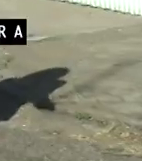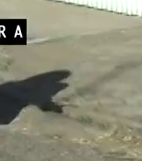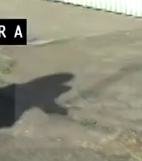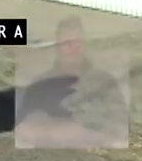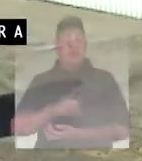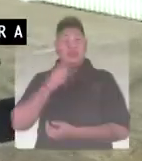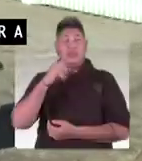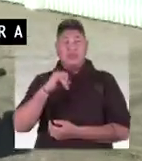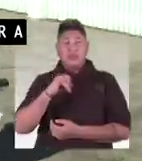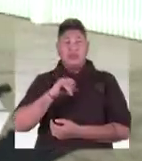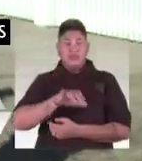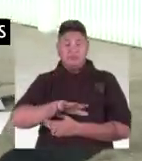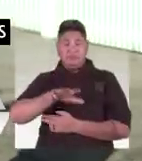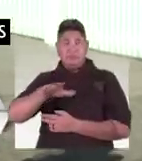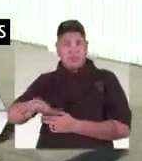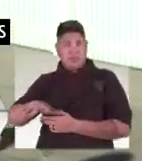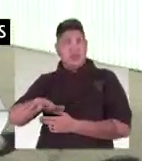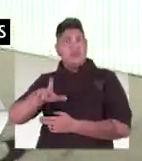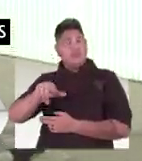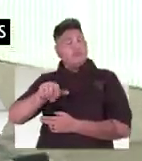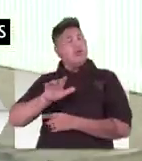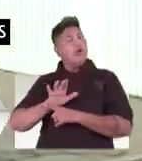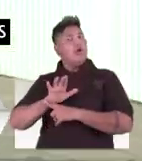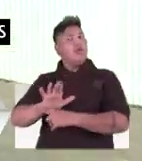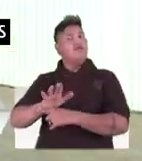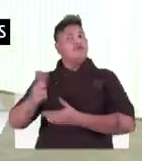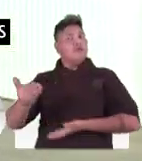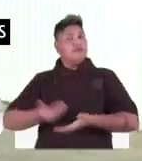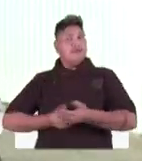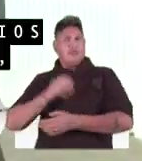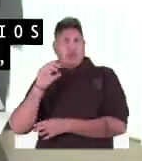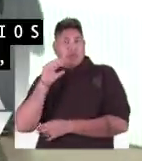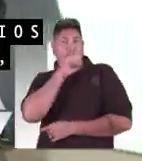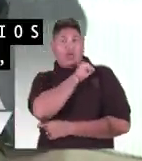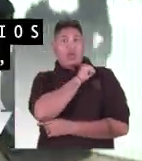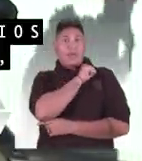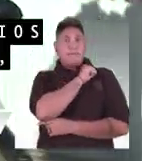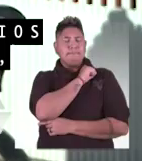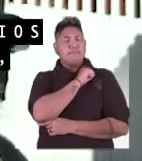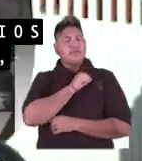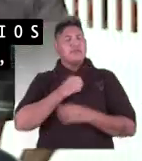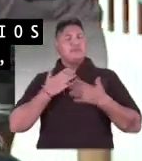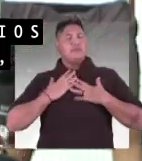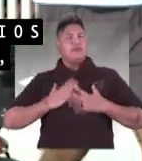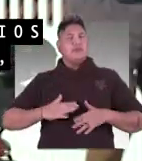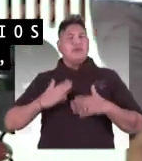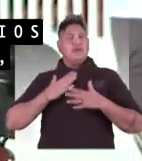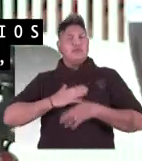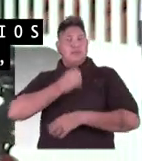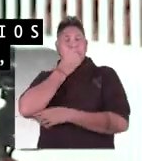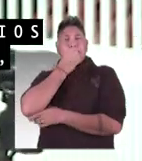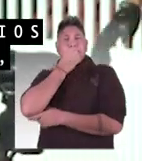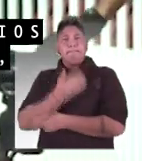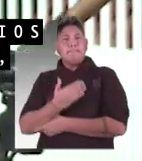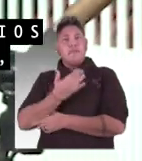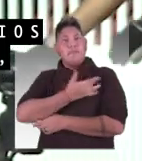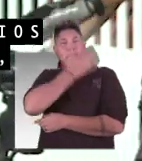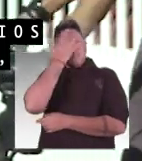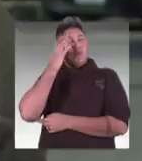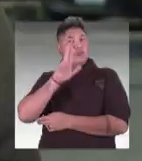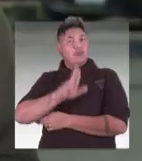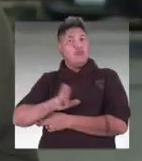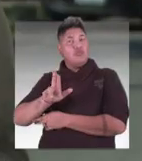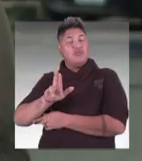Se por um lado a era dos aplicativos oferecem serviços com rapidez, conforto e benefícios aos